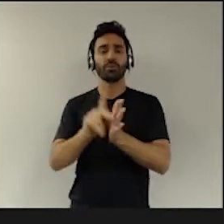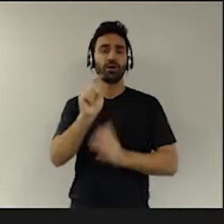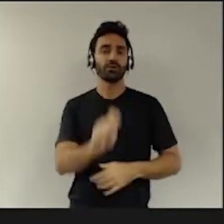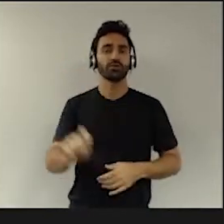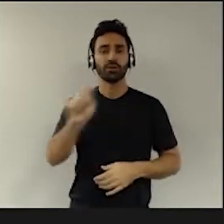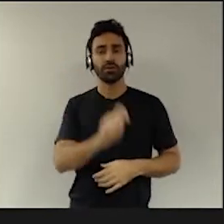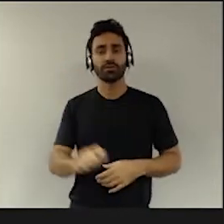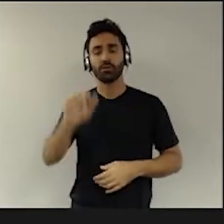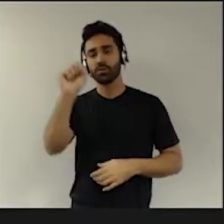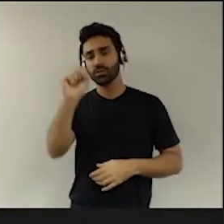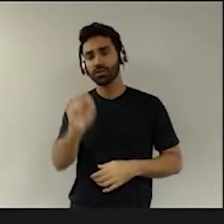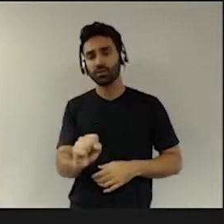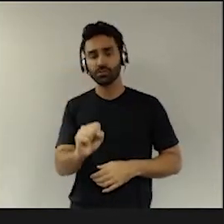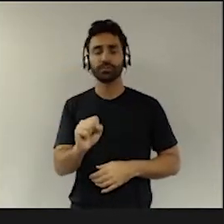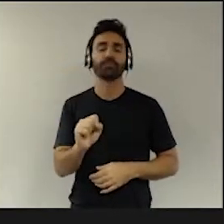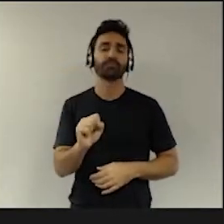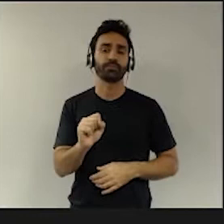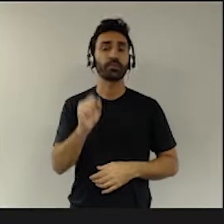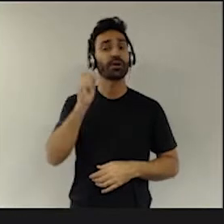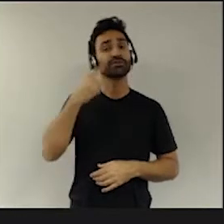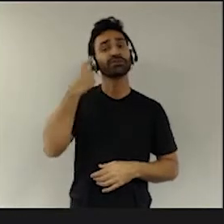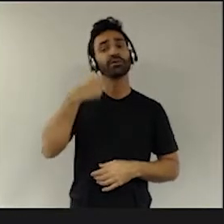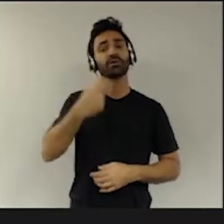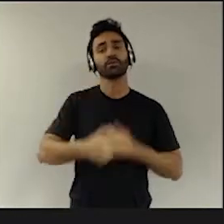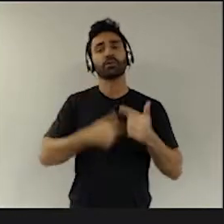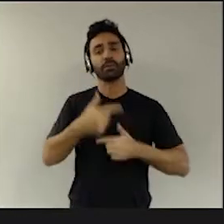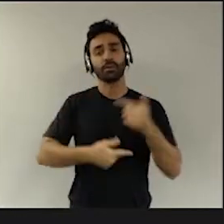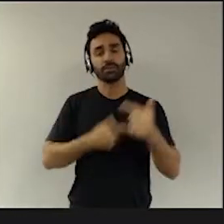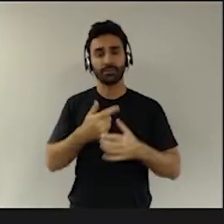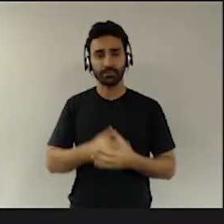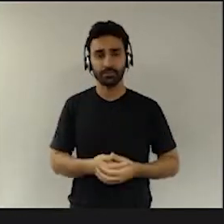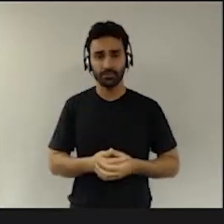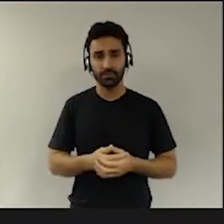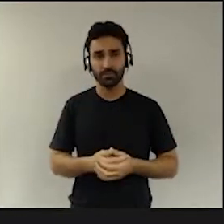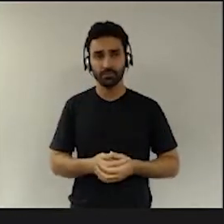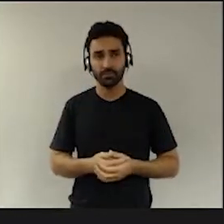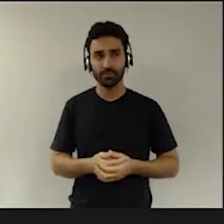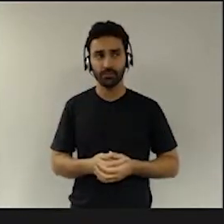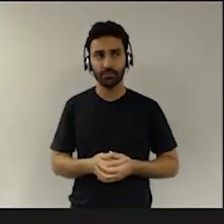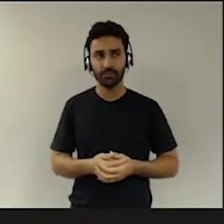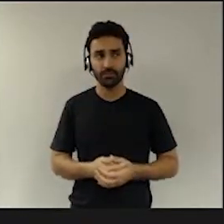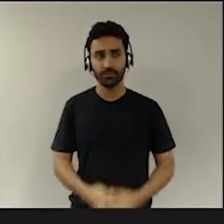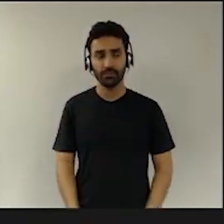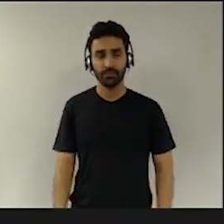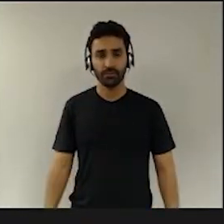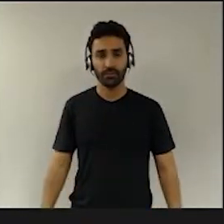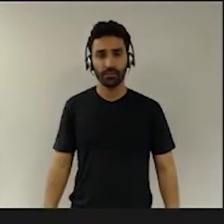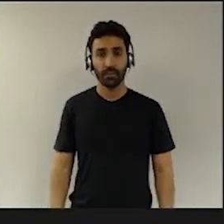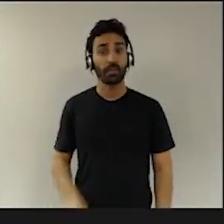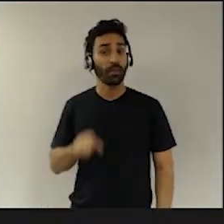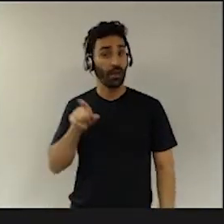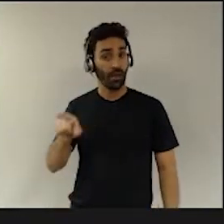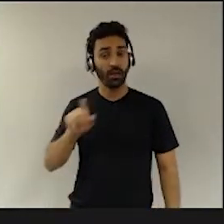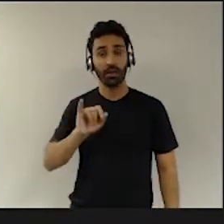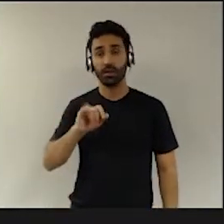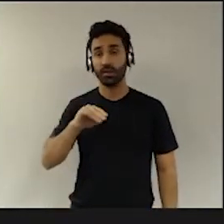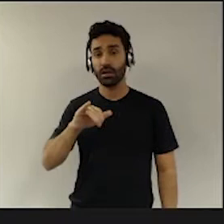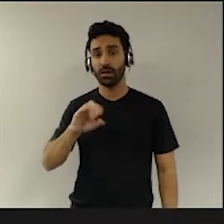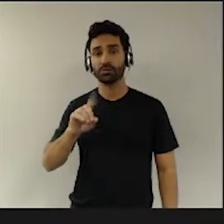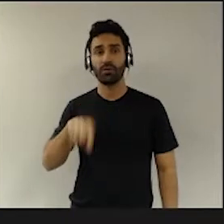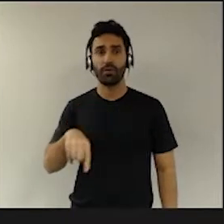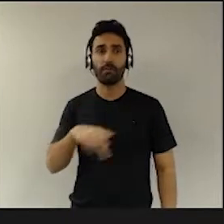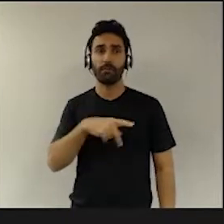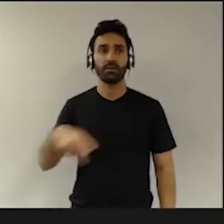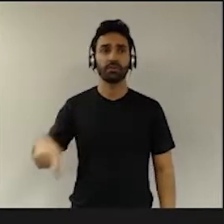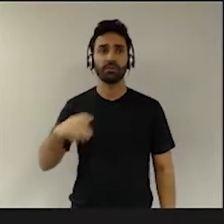Associação Sergipana dos Advogados Trabalhistas, ASAT. O doutor Inácio é o atual presidente